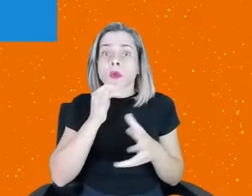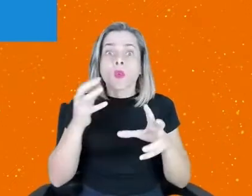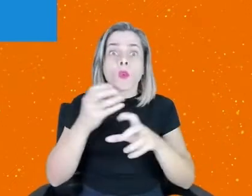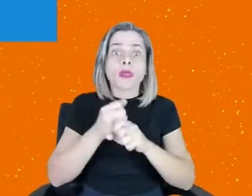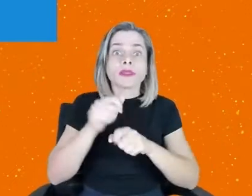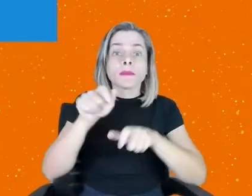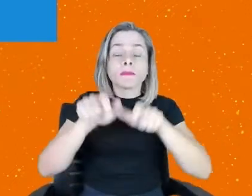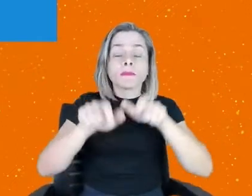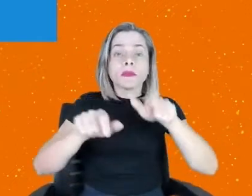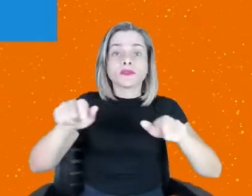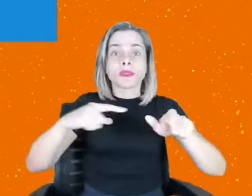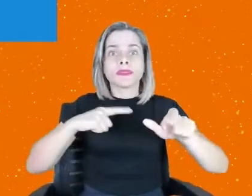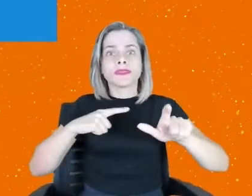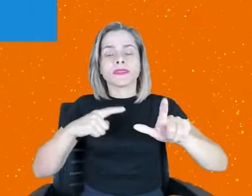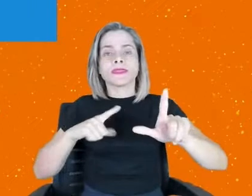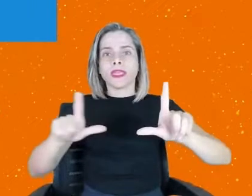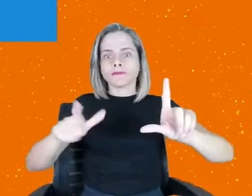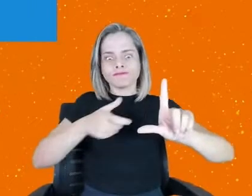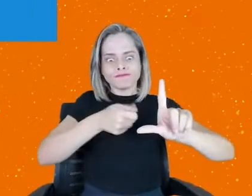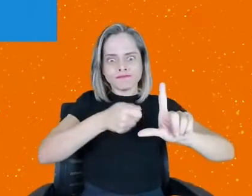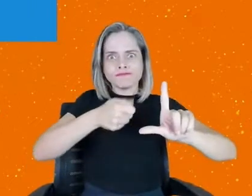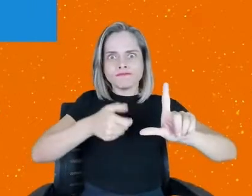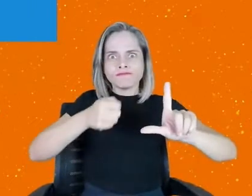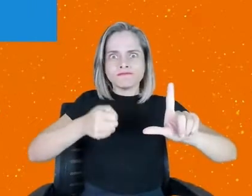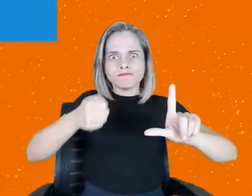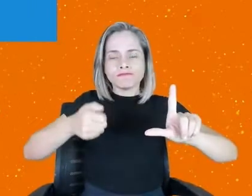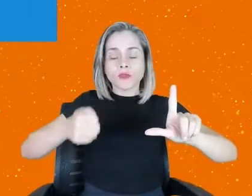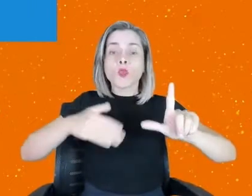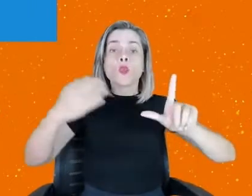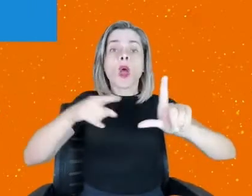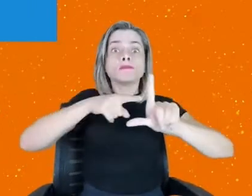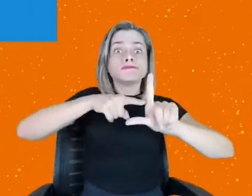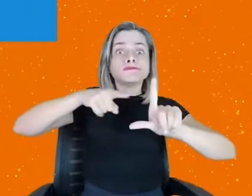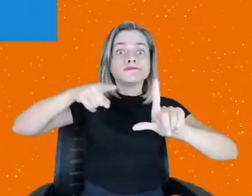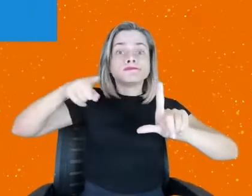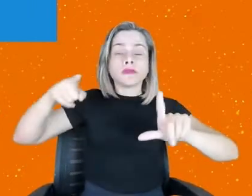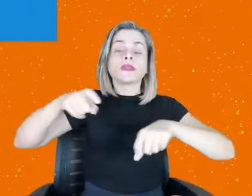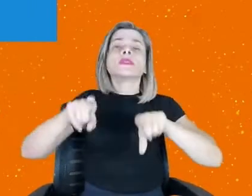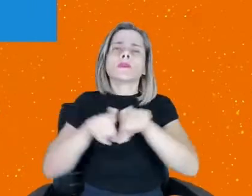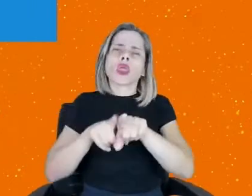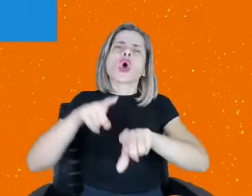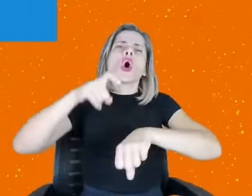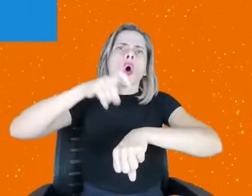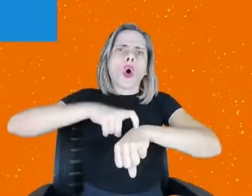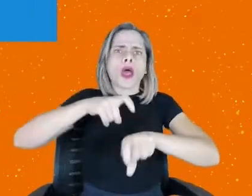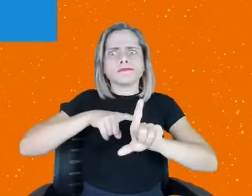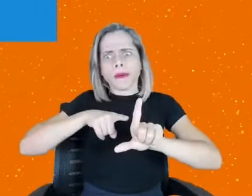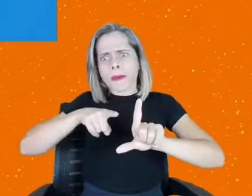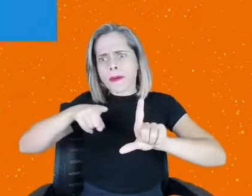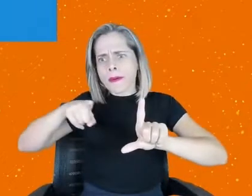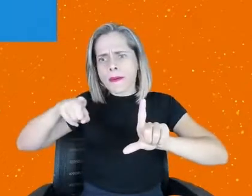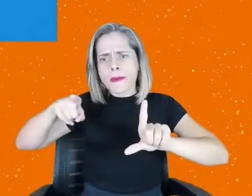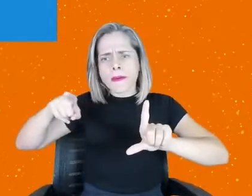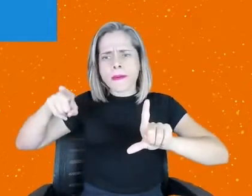canal tem mais assistidos nos horários de pico e coisas desse tipo tá de uma forma